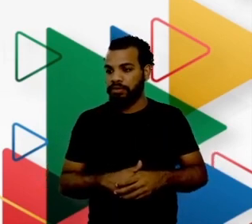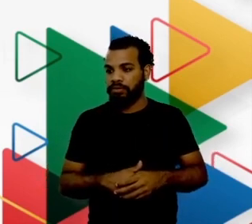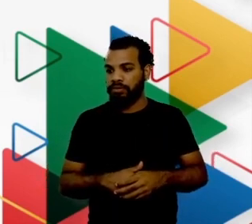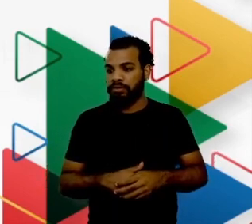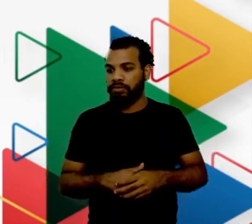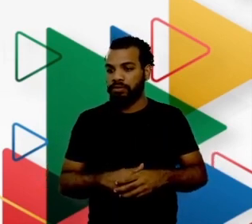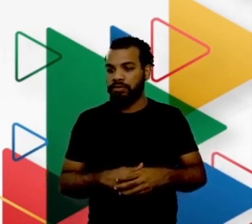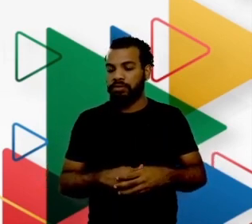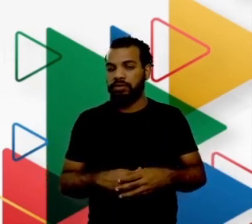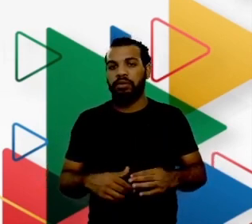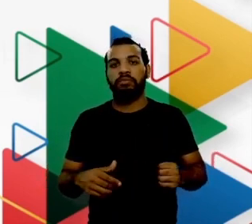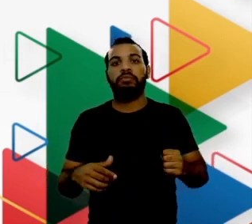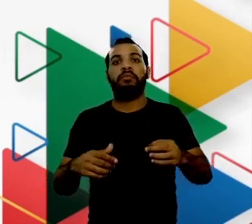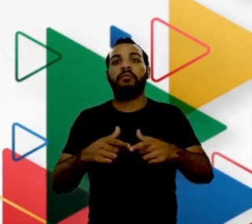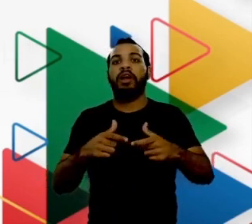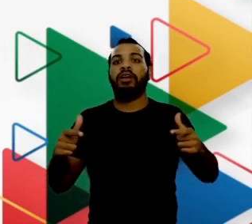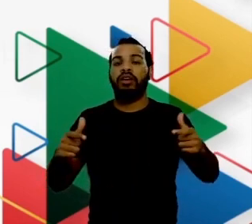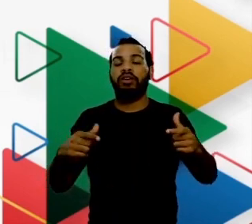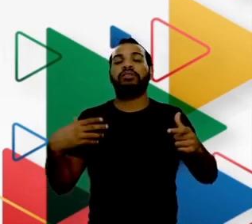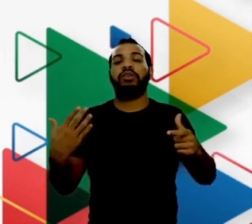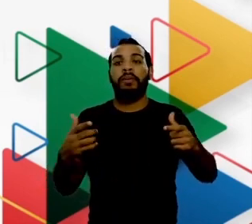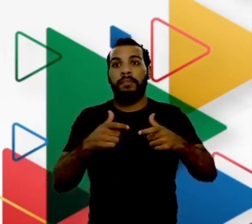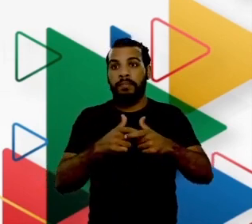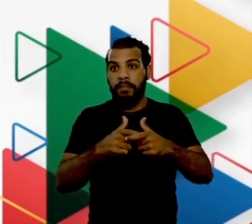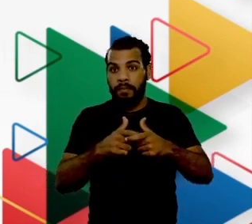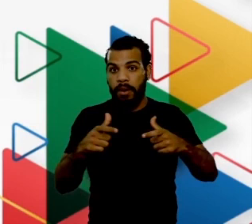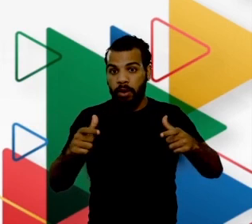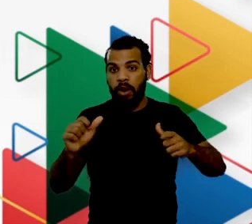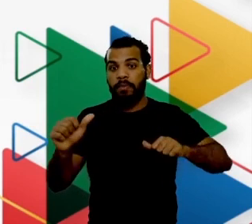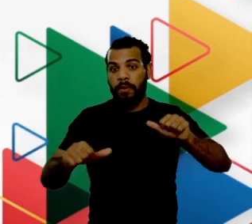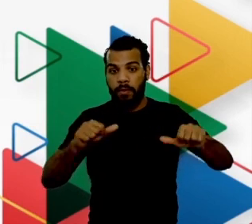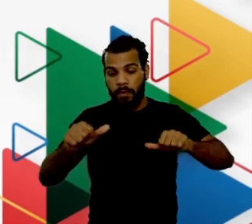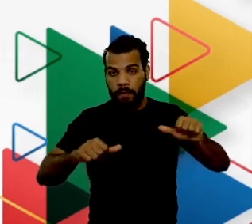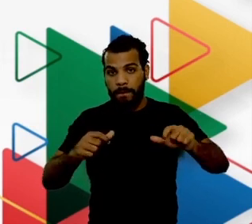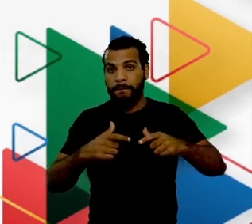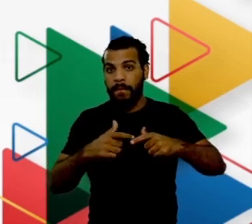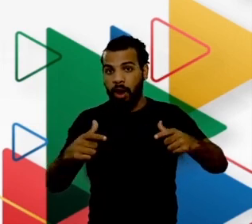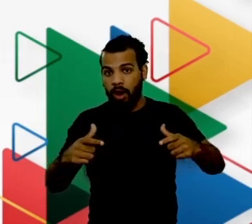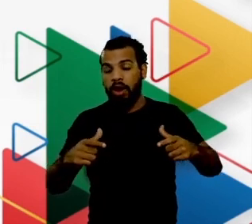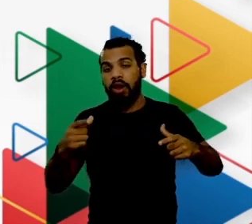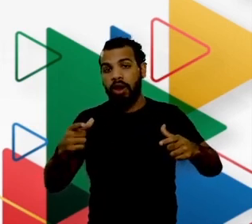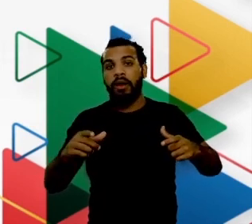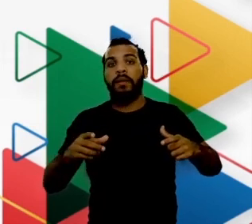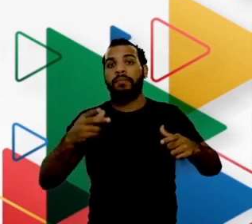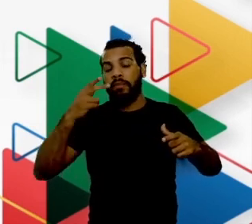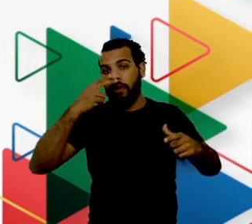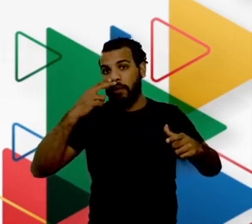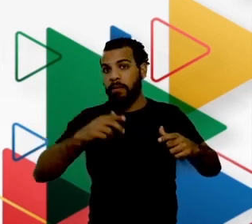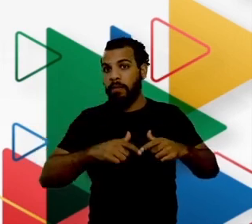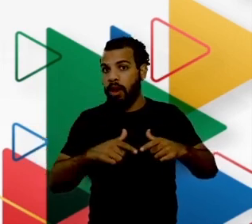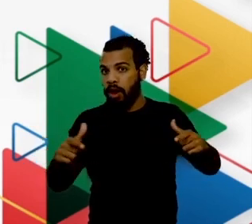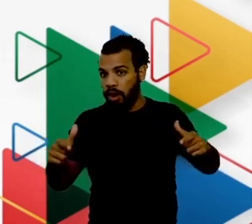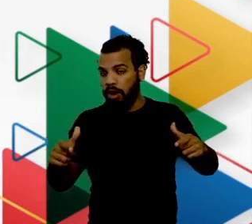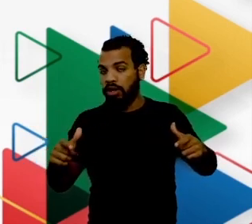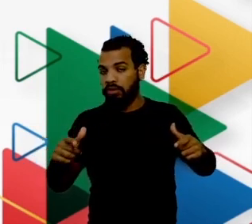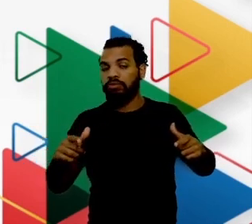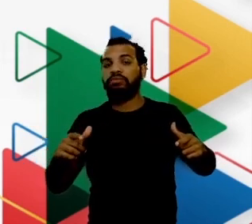vai ser a dilatação. E quanto maior for a variação de temperatura, também maior será a dilatação.